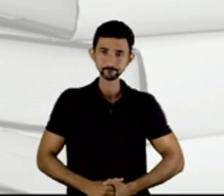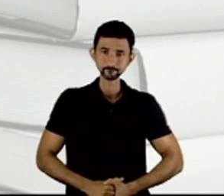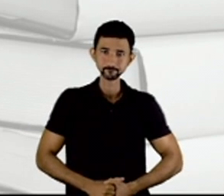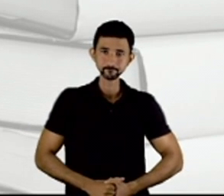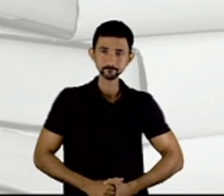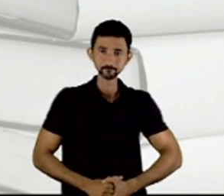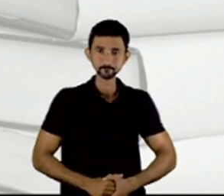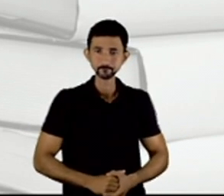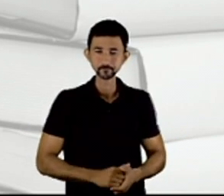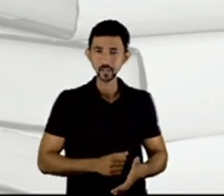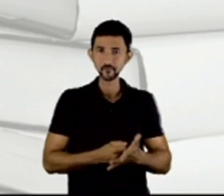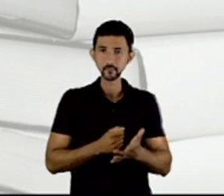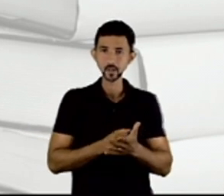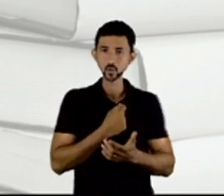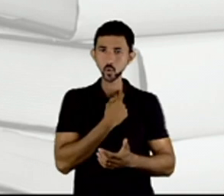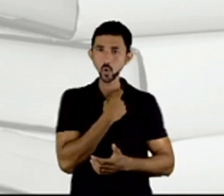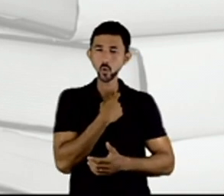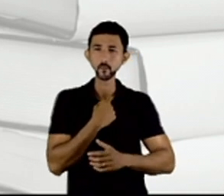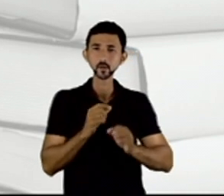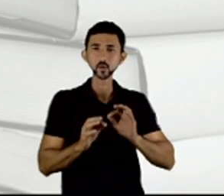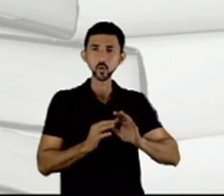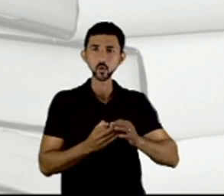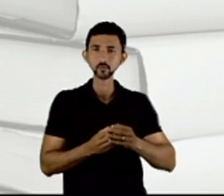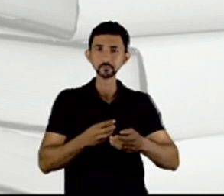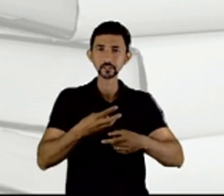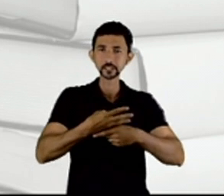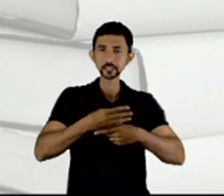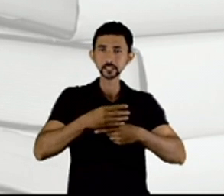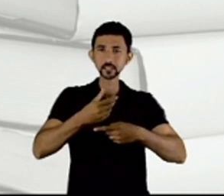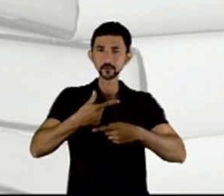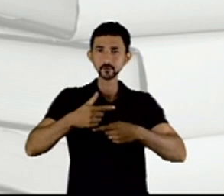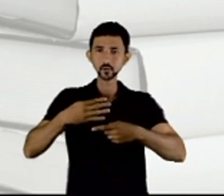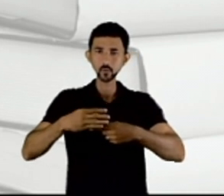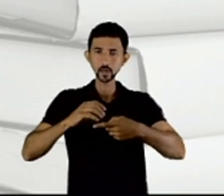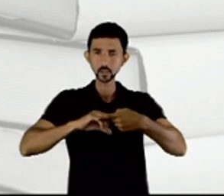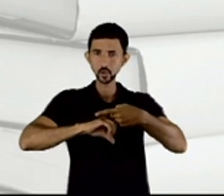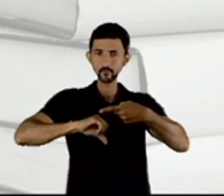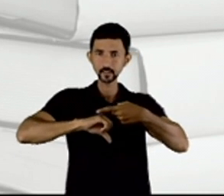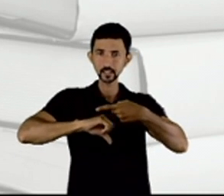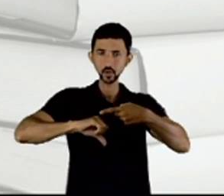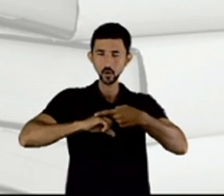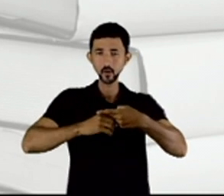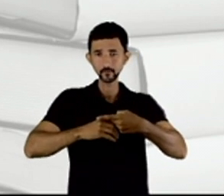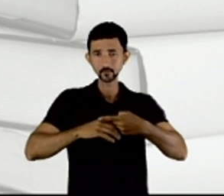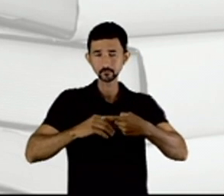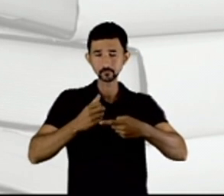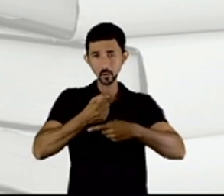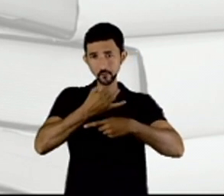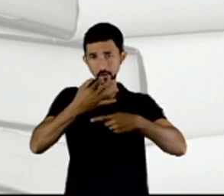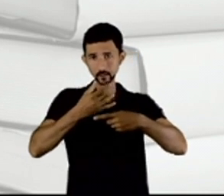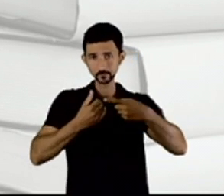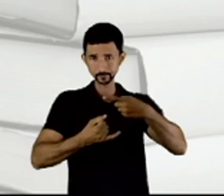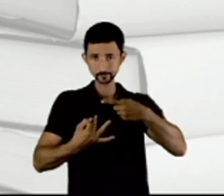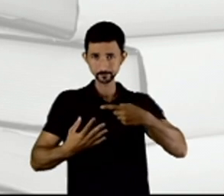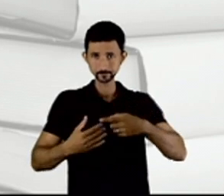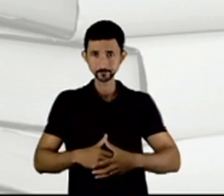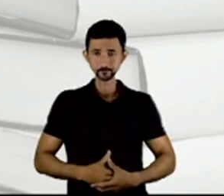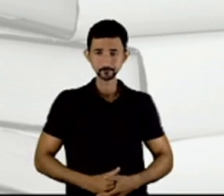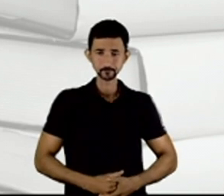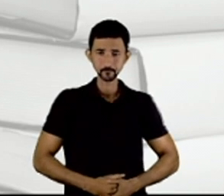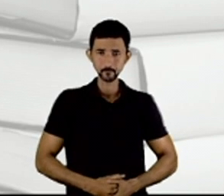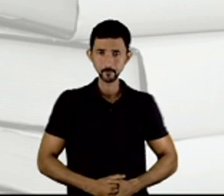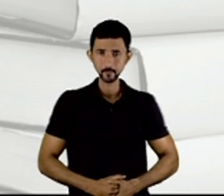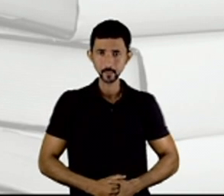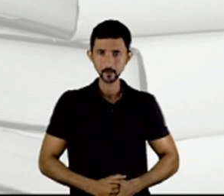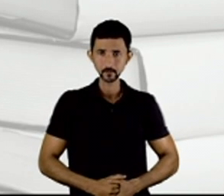não coloquei como obrigatório. Eu poderia deixar 324 99 avos como fração geratriz. Certo?